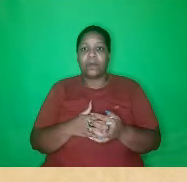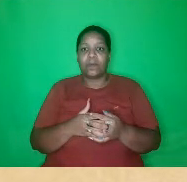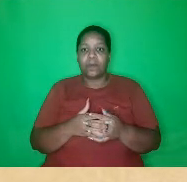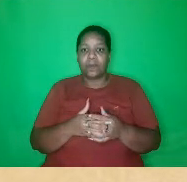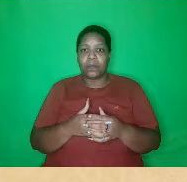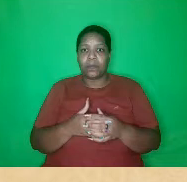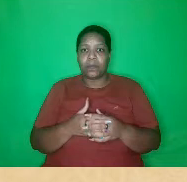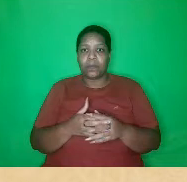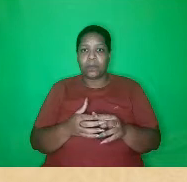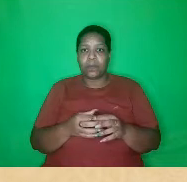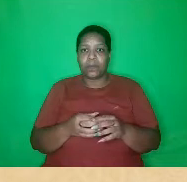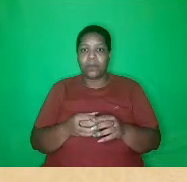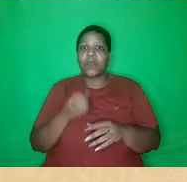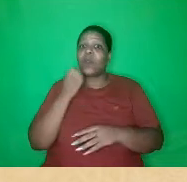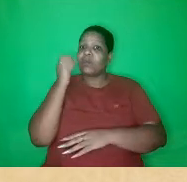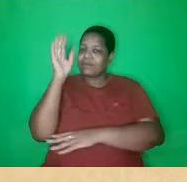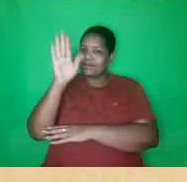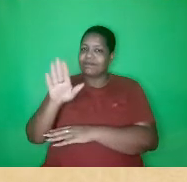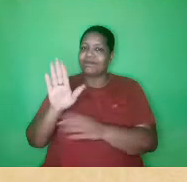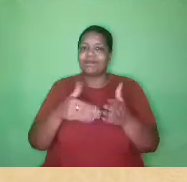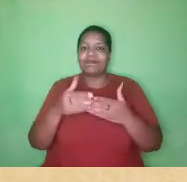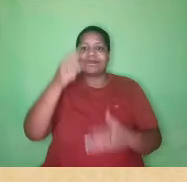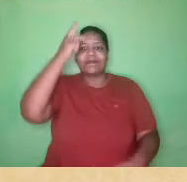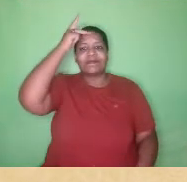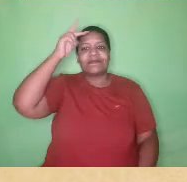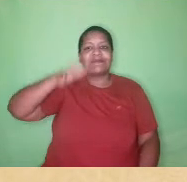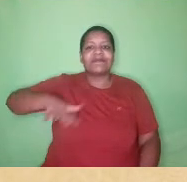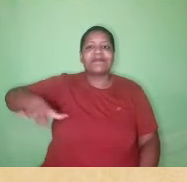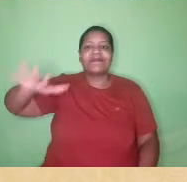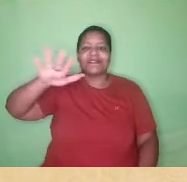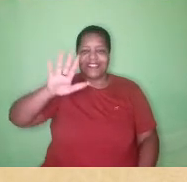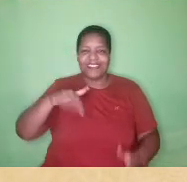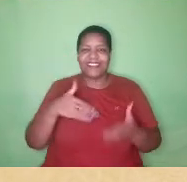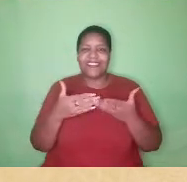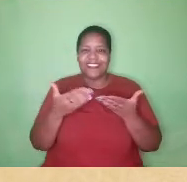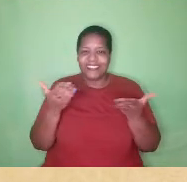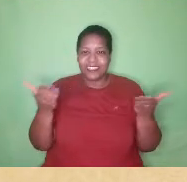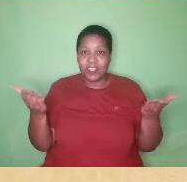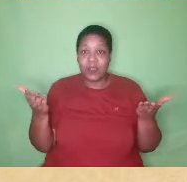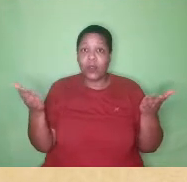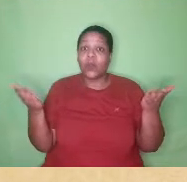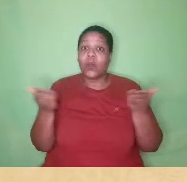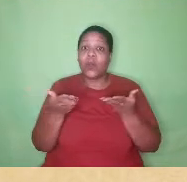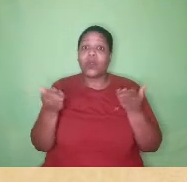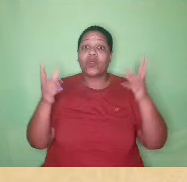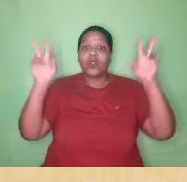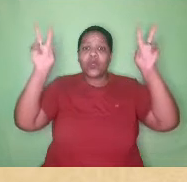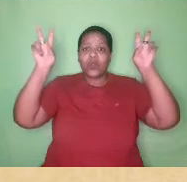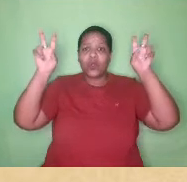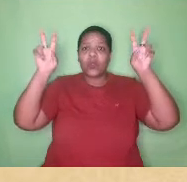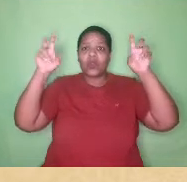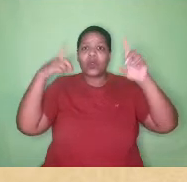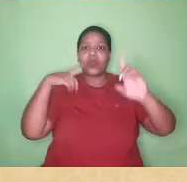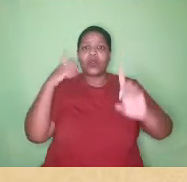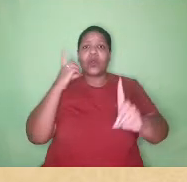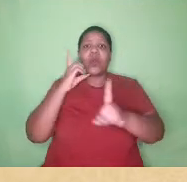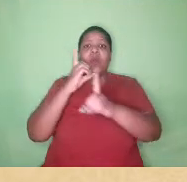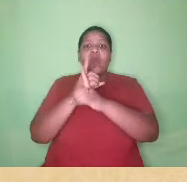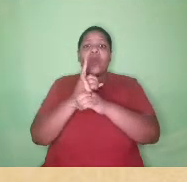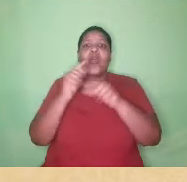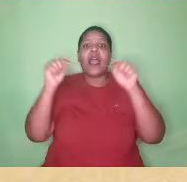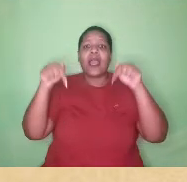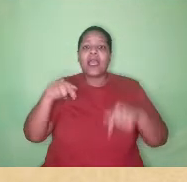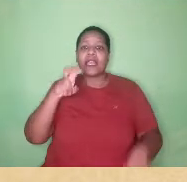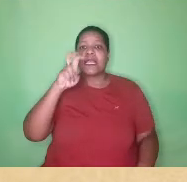Boa tarde a todas, todos e todes. Hoje o tema do nosso encontro é 520 anos